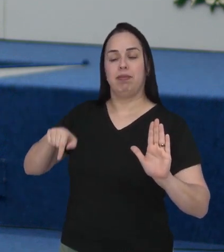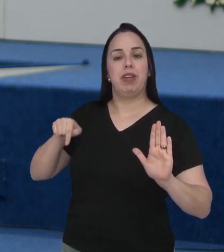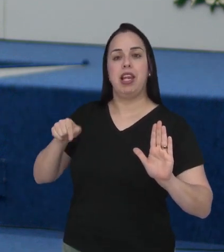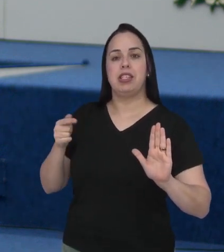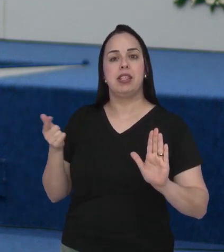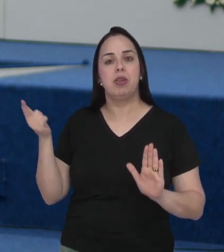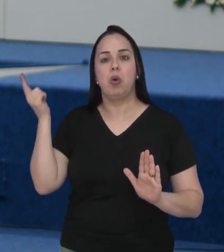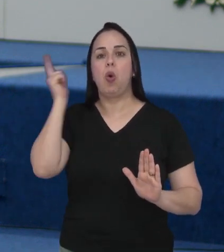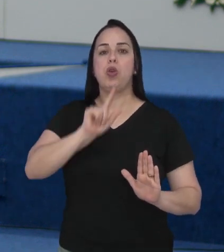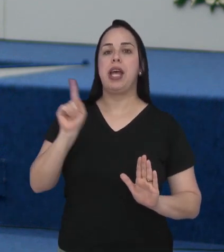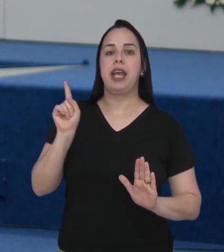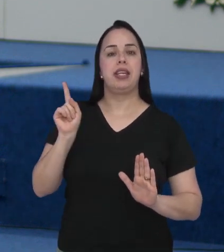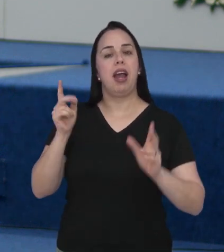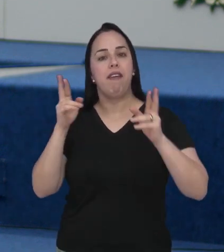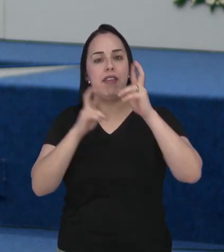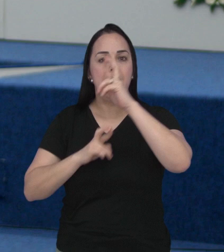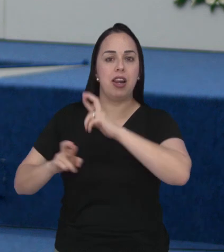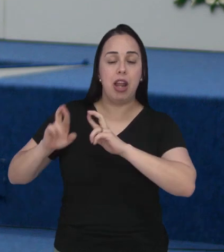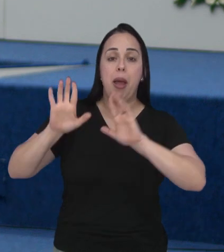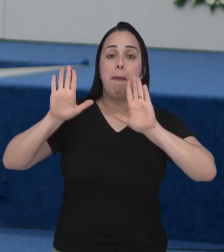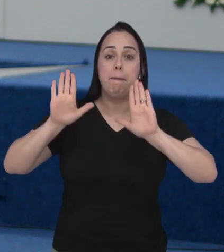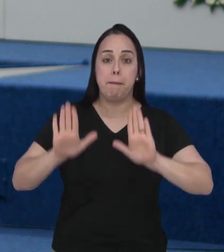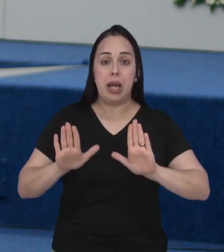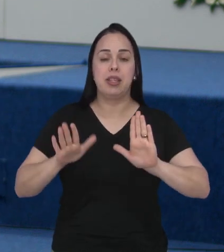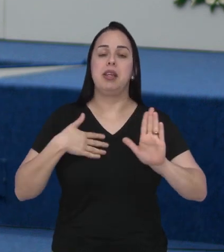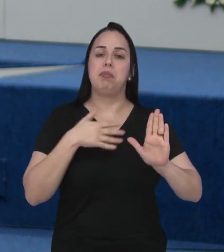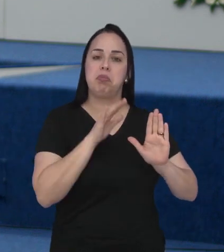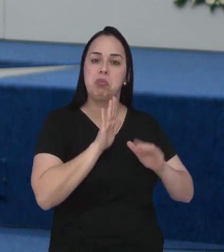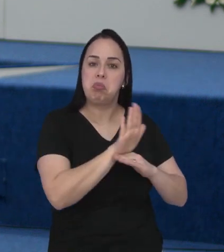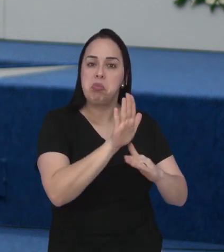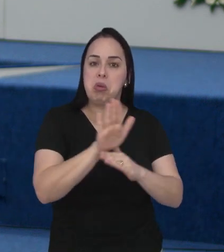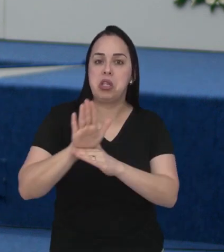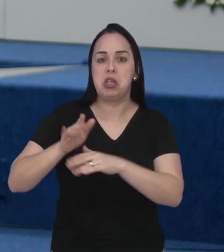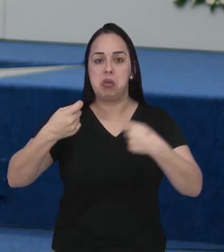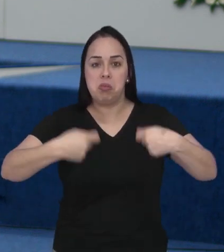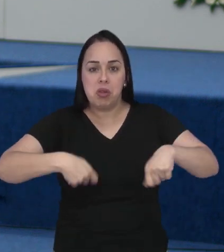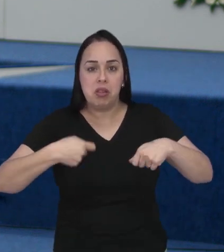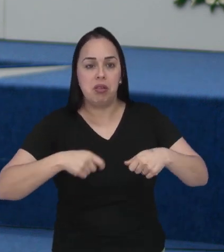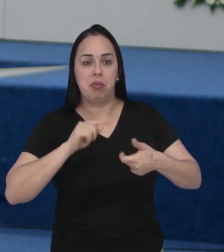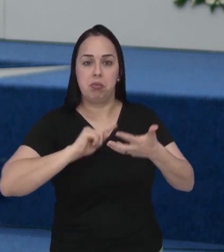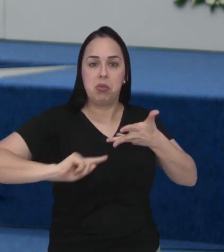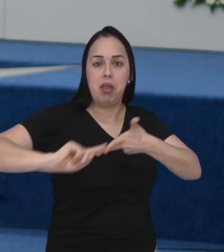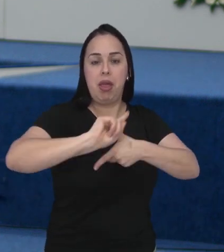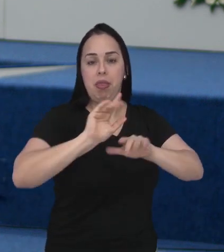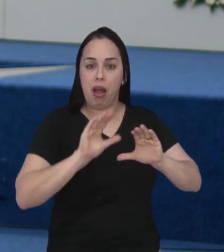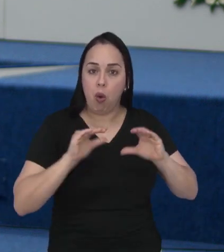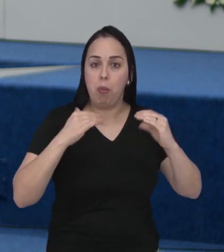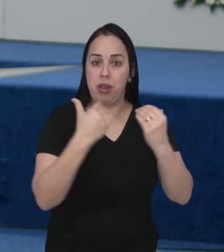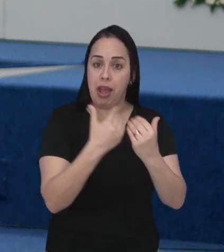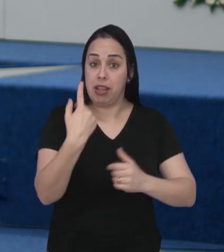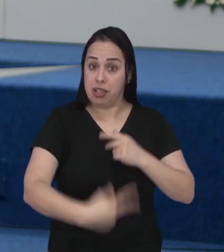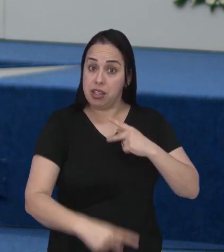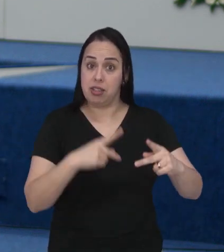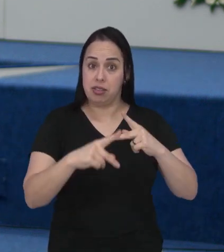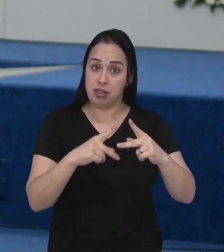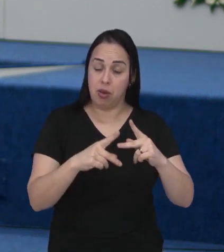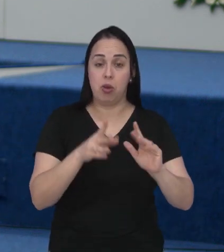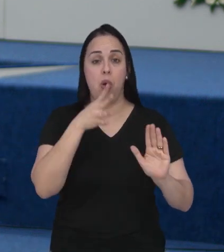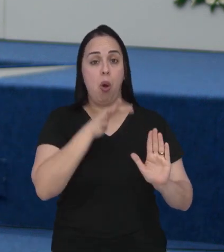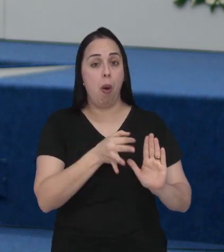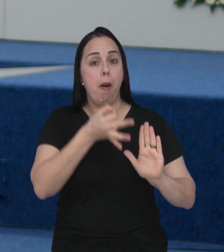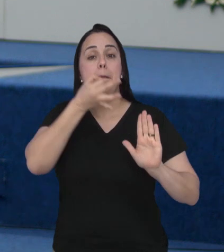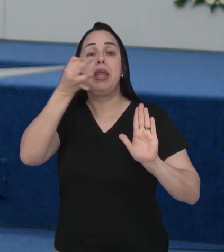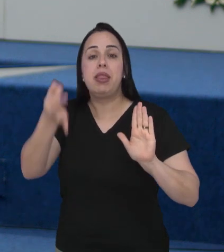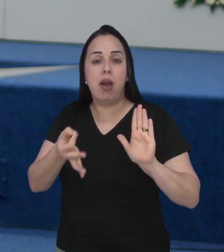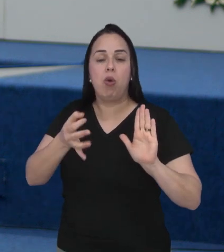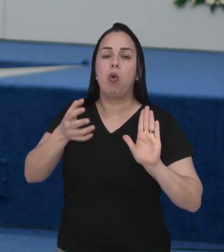Legislativo, ou seja, por meio dela os vereadores indicam a necessidade de realizar alguma medida de interesse público aqui na cidade. Ela dá